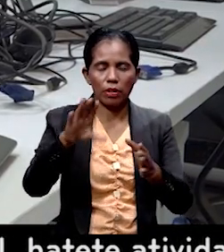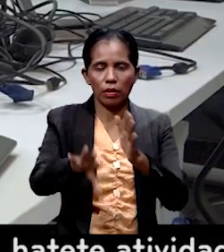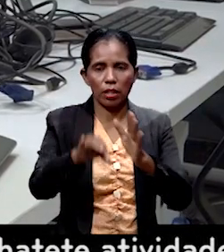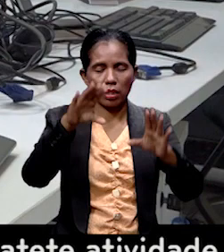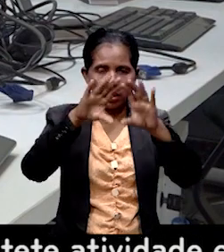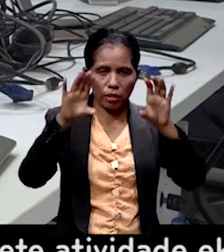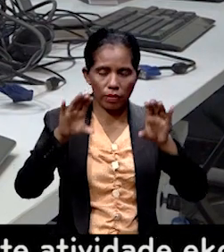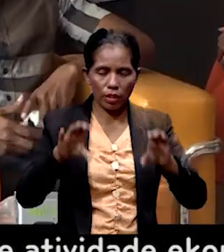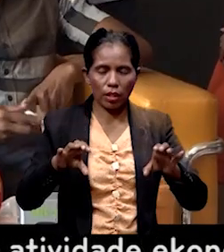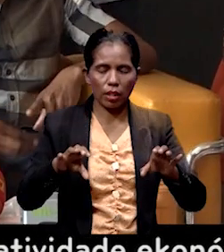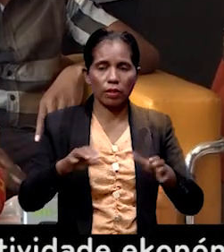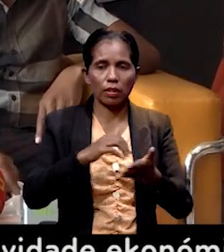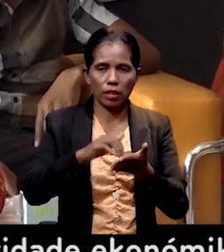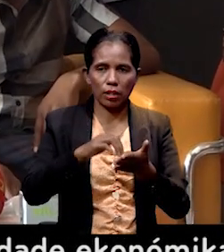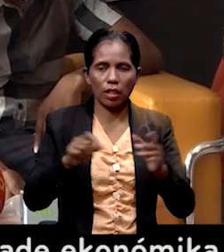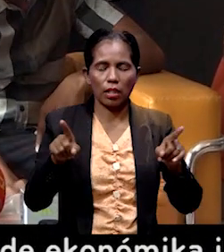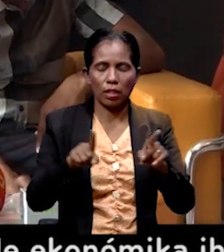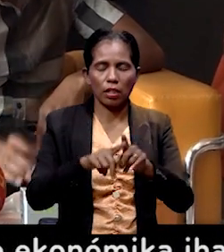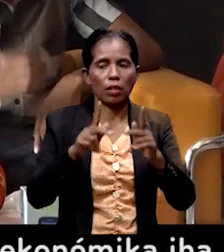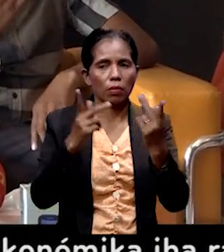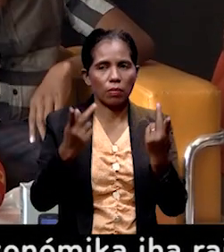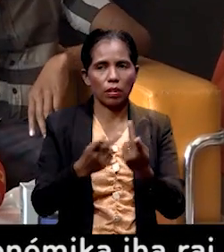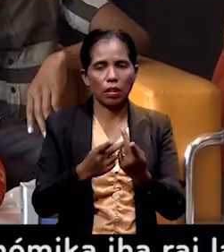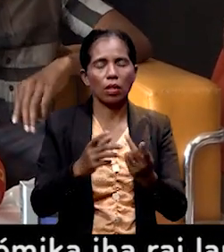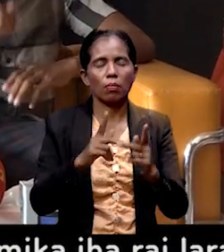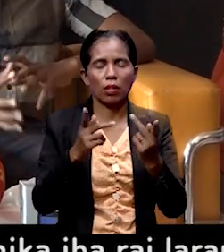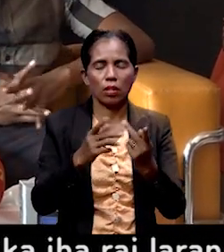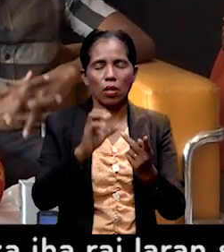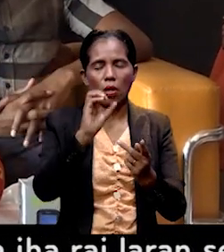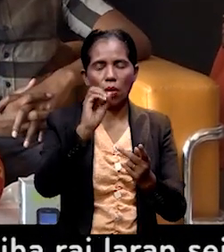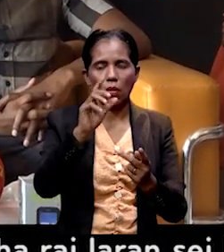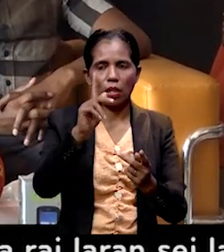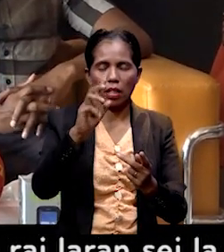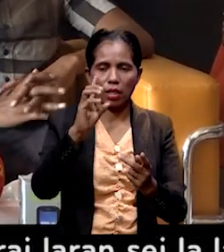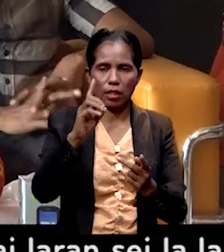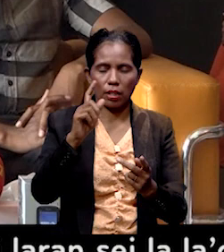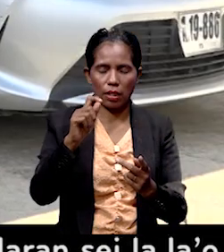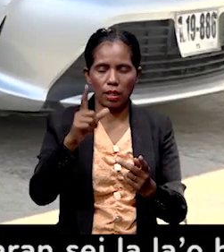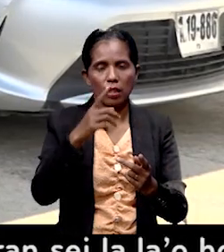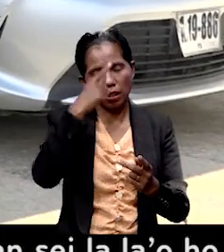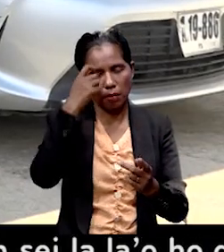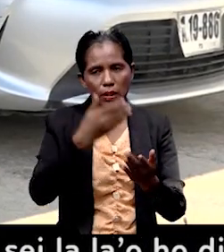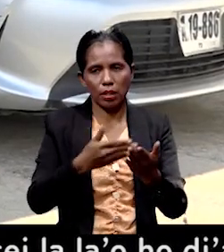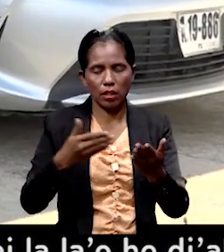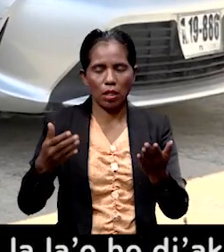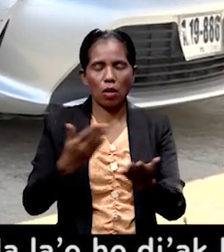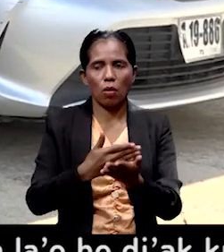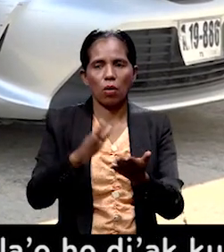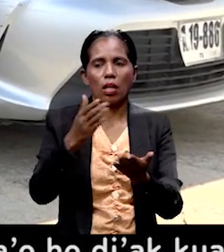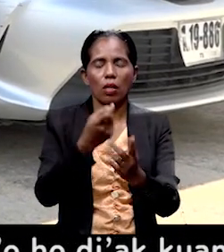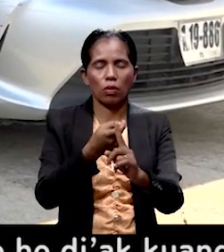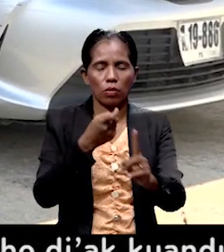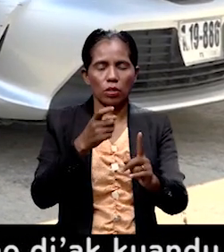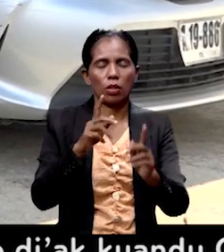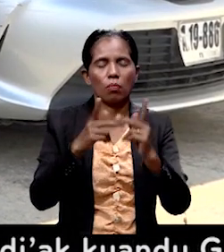lisensa nudar companhia telekomunikasau ne companhia Oca Detel prende teona tamba sasang hirak ne finansia husi companhia Oca